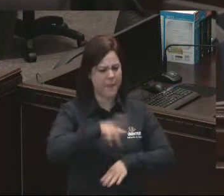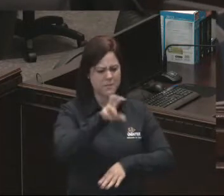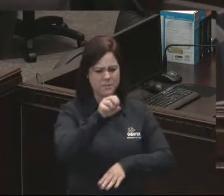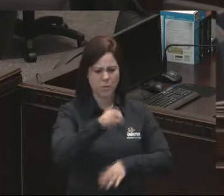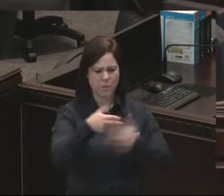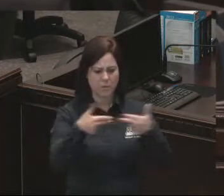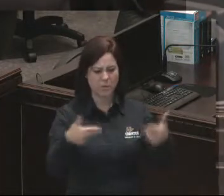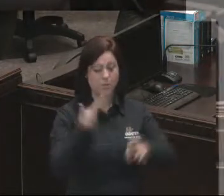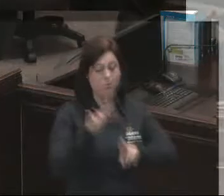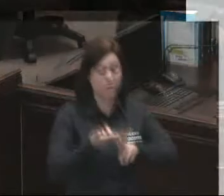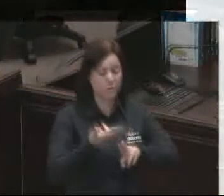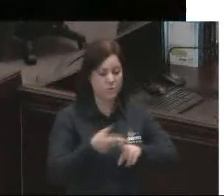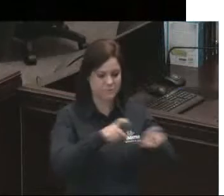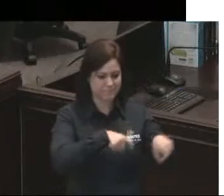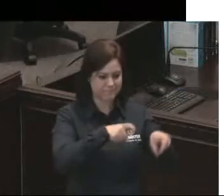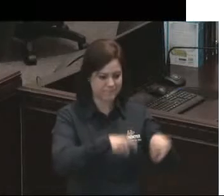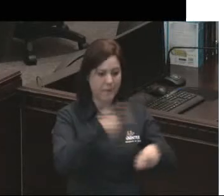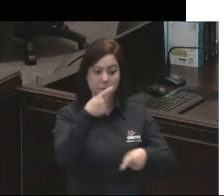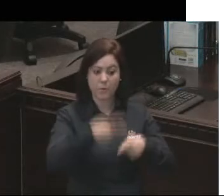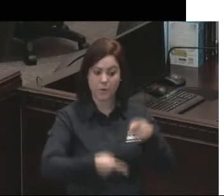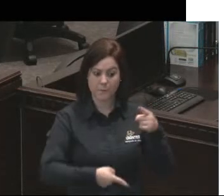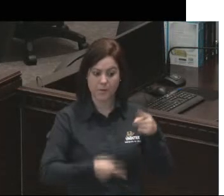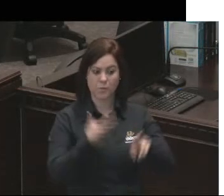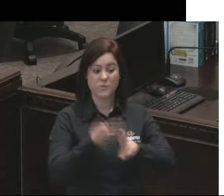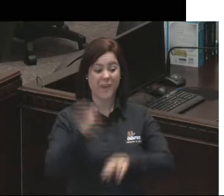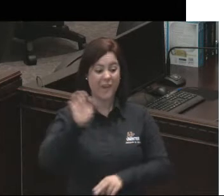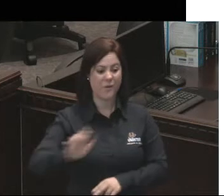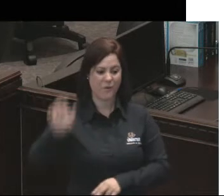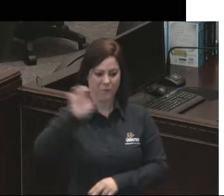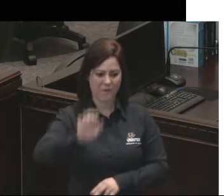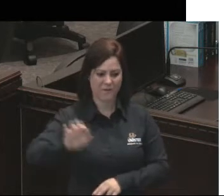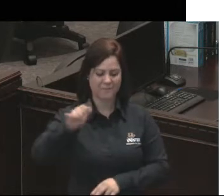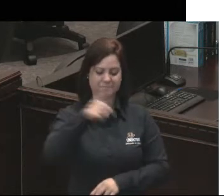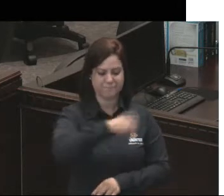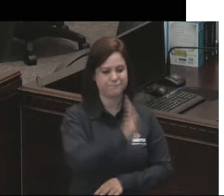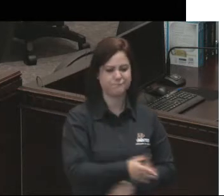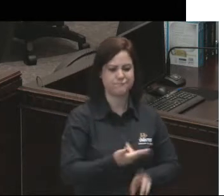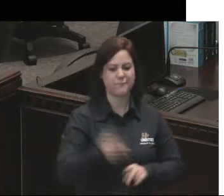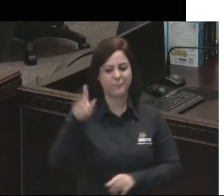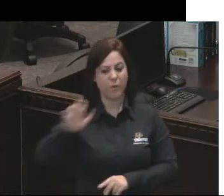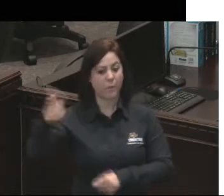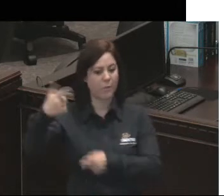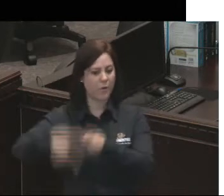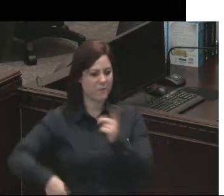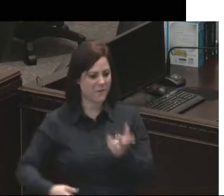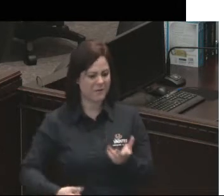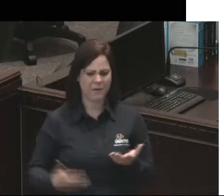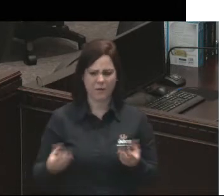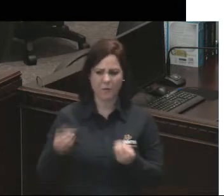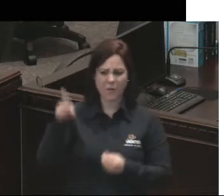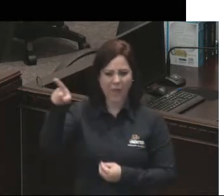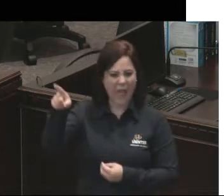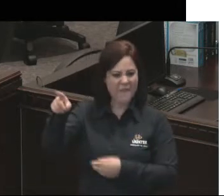nossas lavouras, eles são proibidos na União Europeia. Então, esse é outro problema, porque se ele é proibido no país de